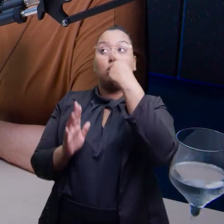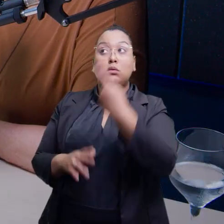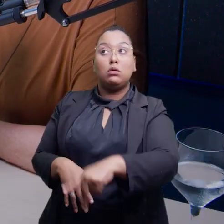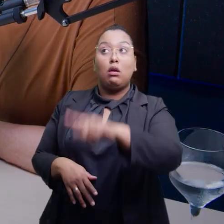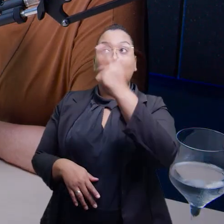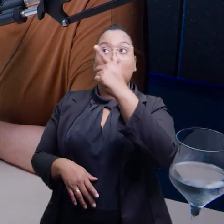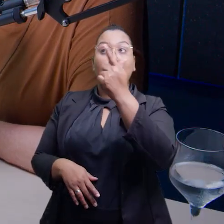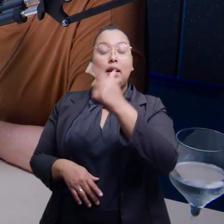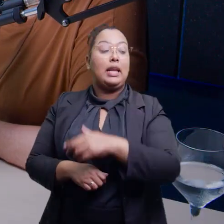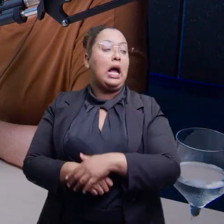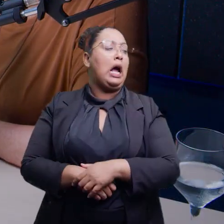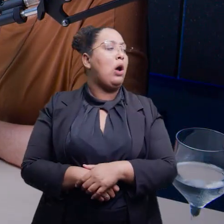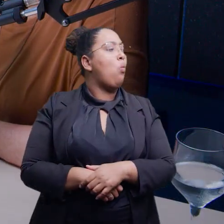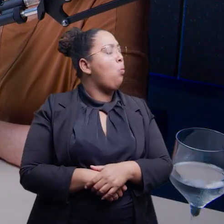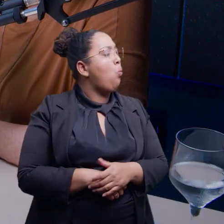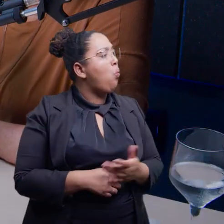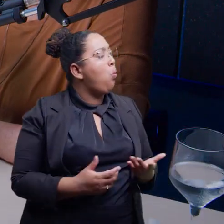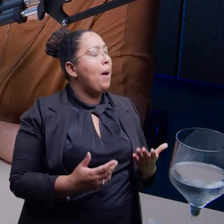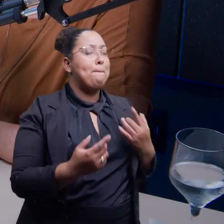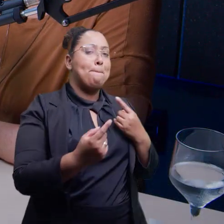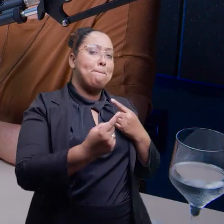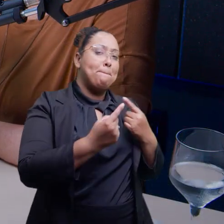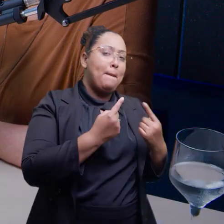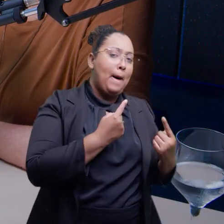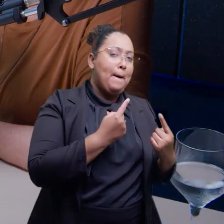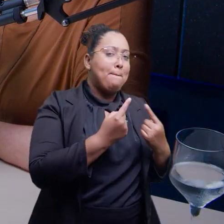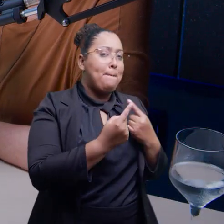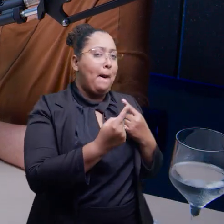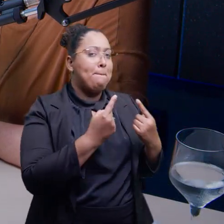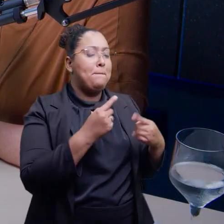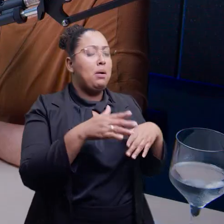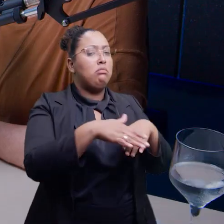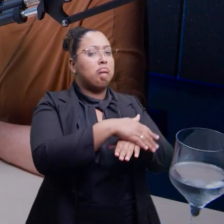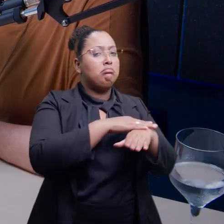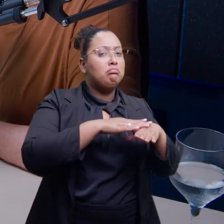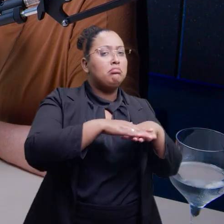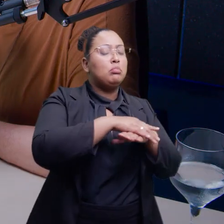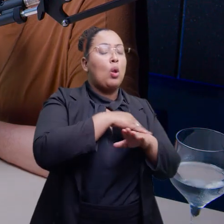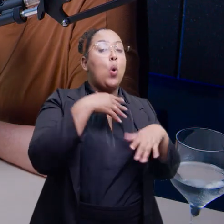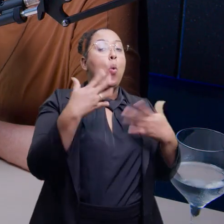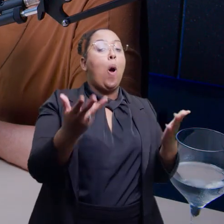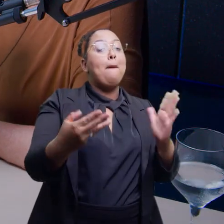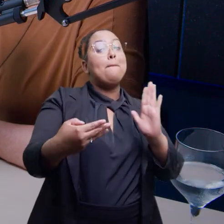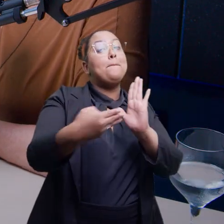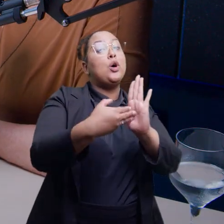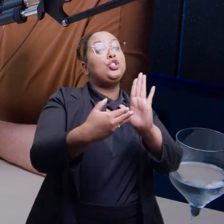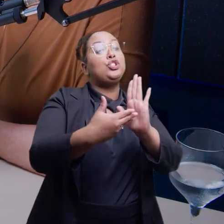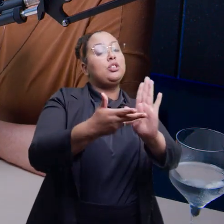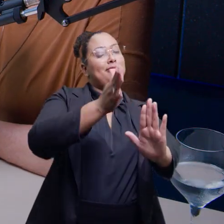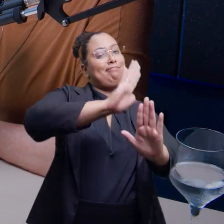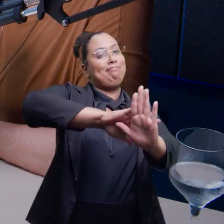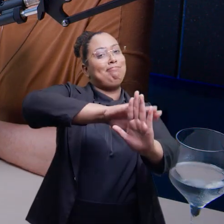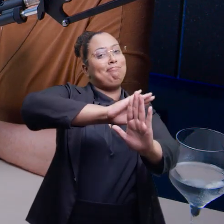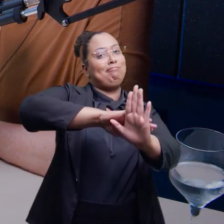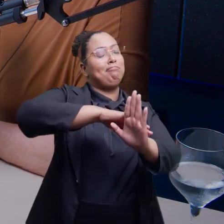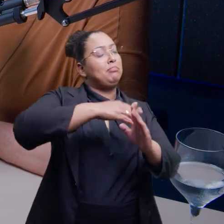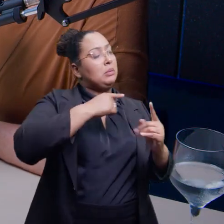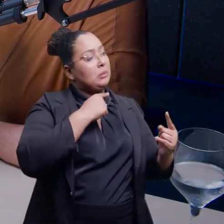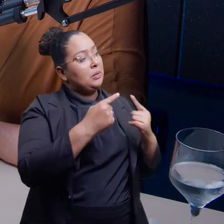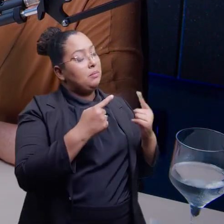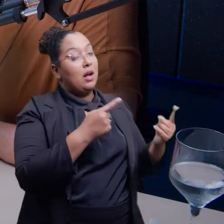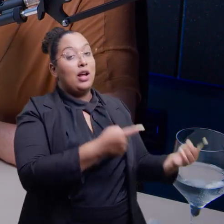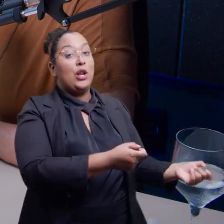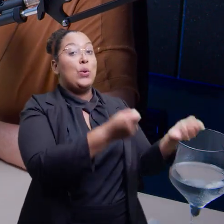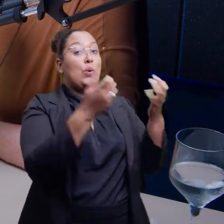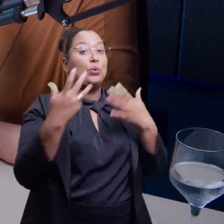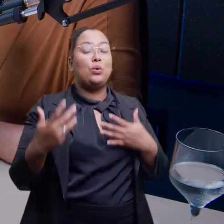Aí outro processo de conversa com esse menino para tentar entender o que estava por trás disso. E até